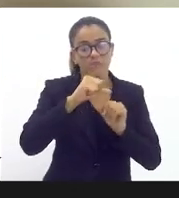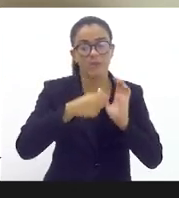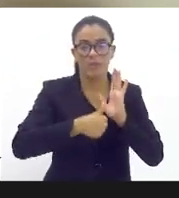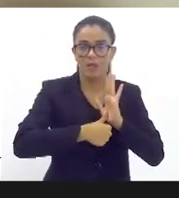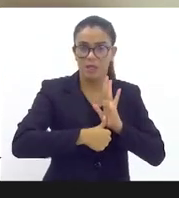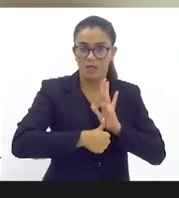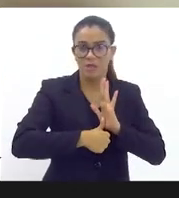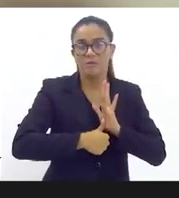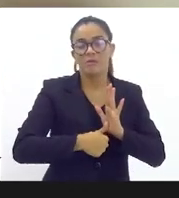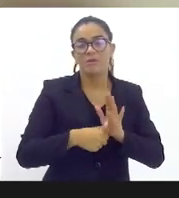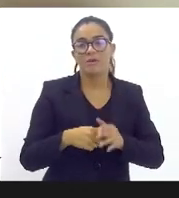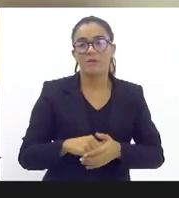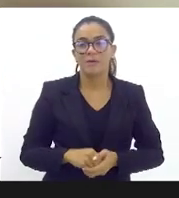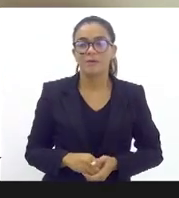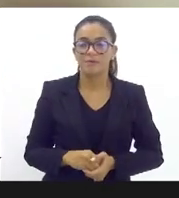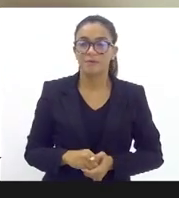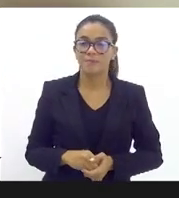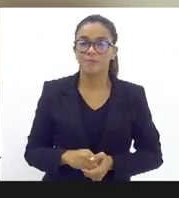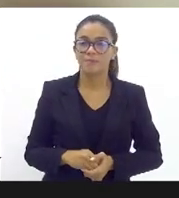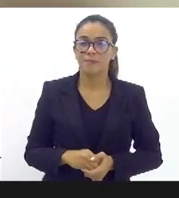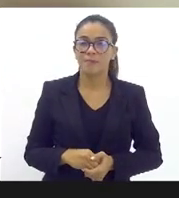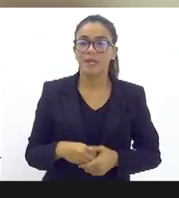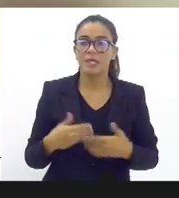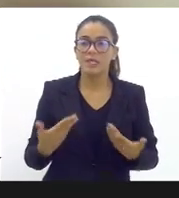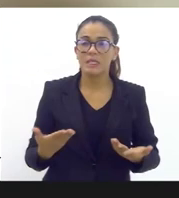que transicionaram.